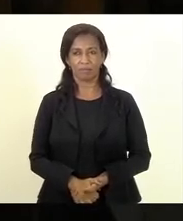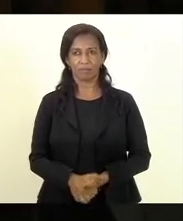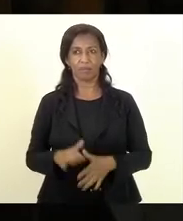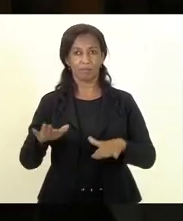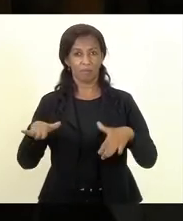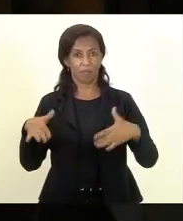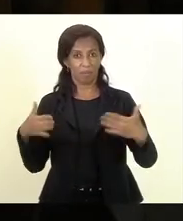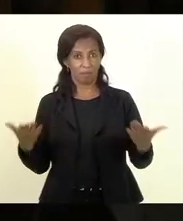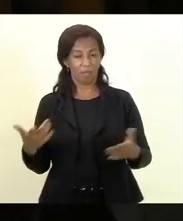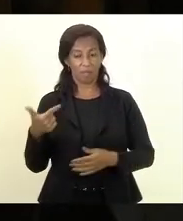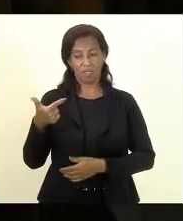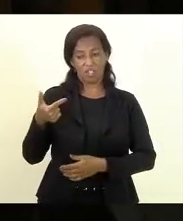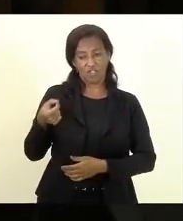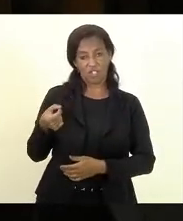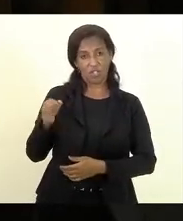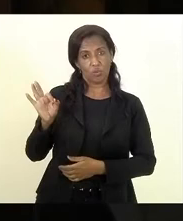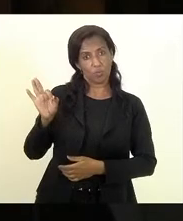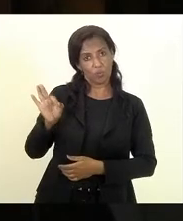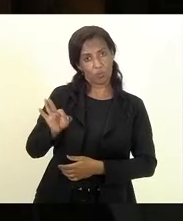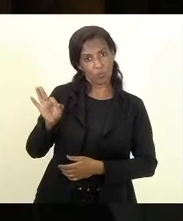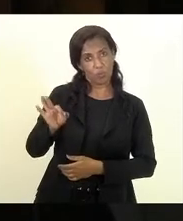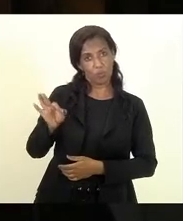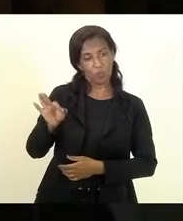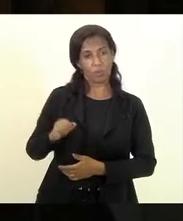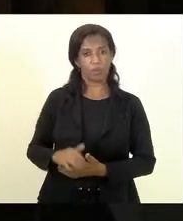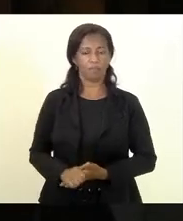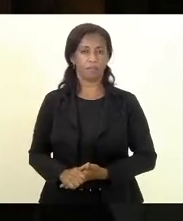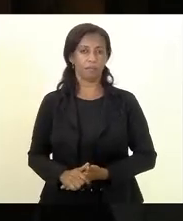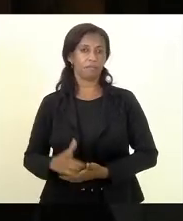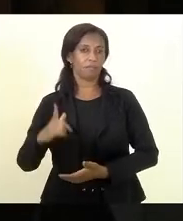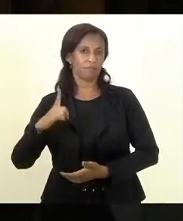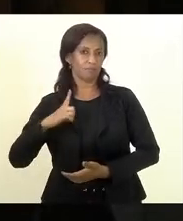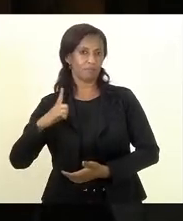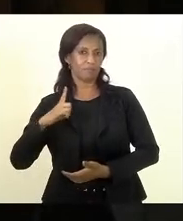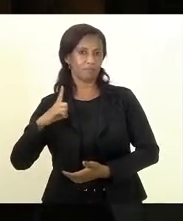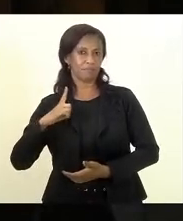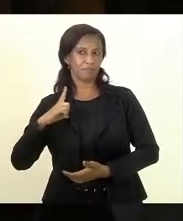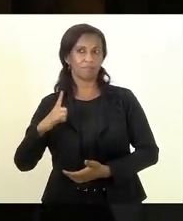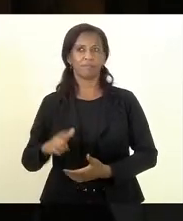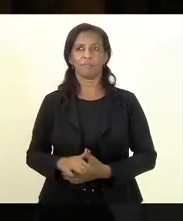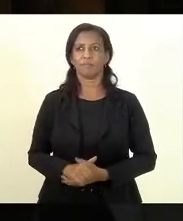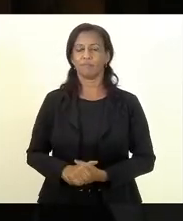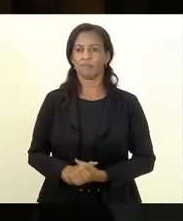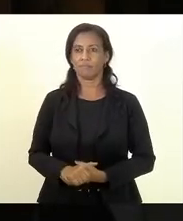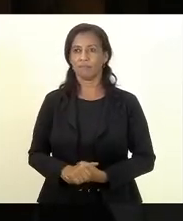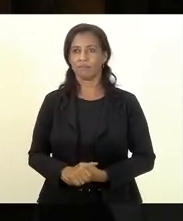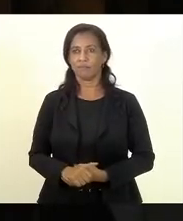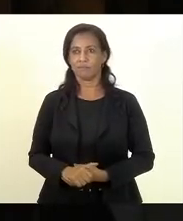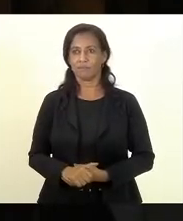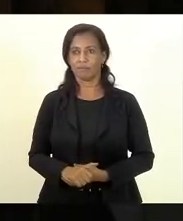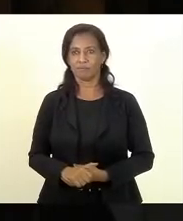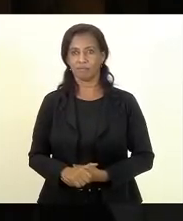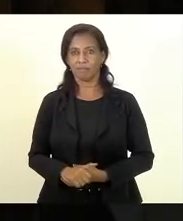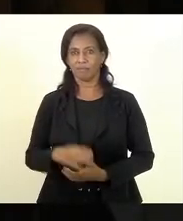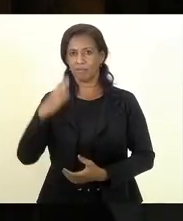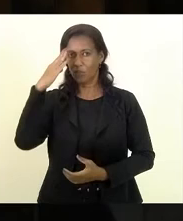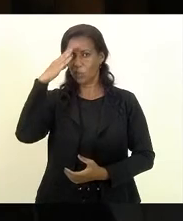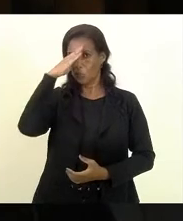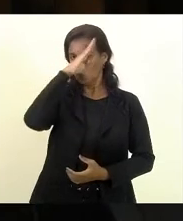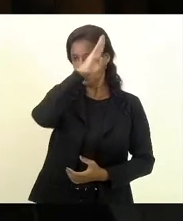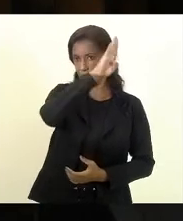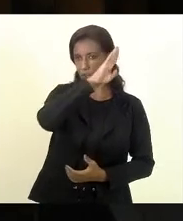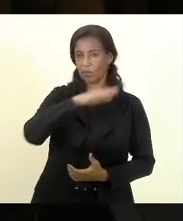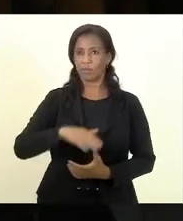este 20% que ainda descortina em Bolsonaro